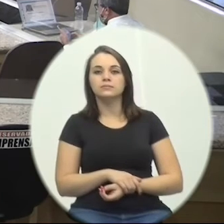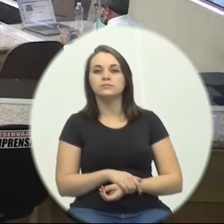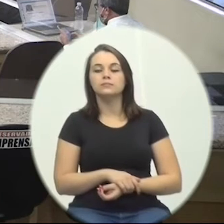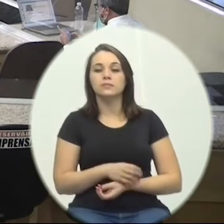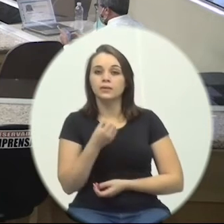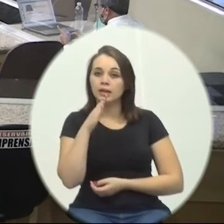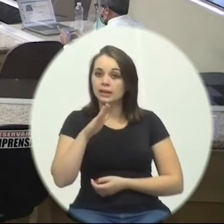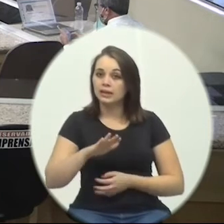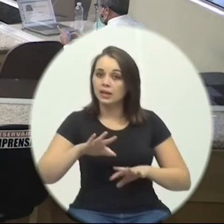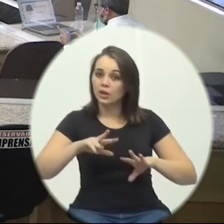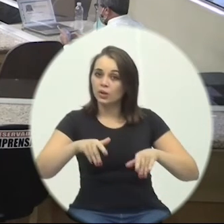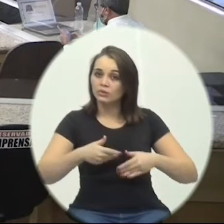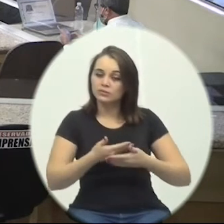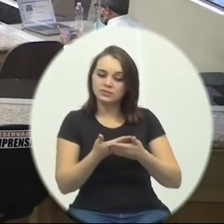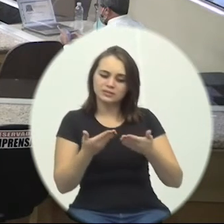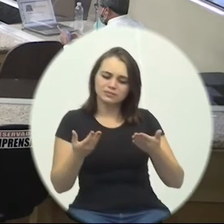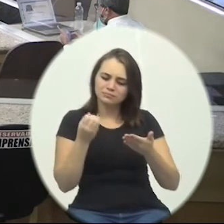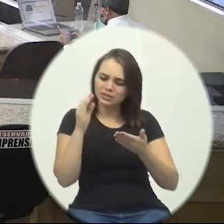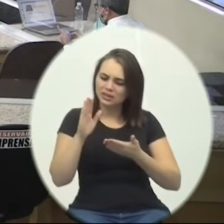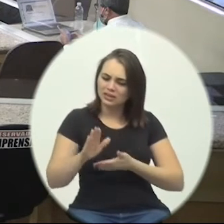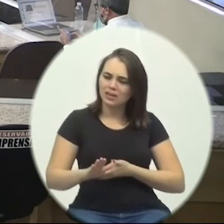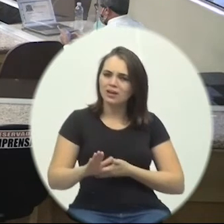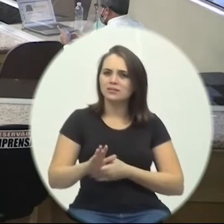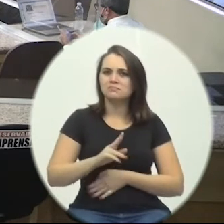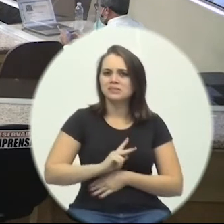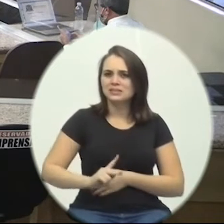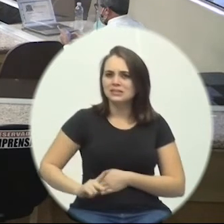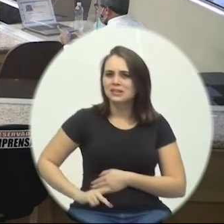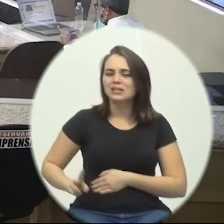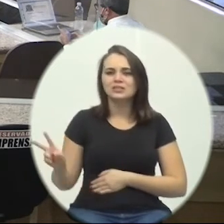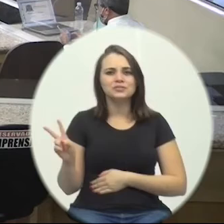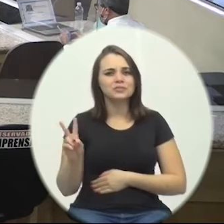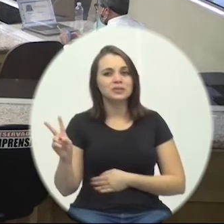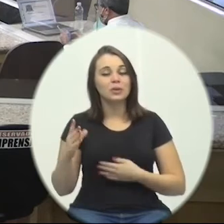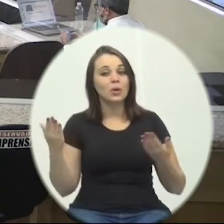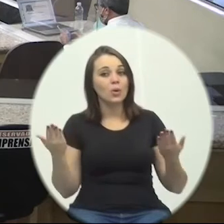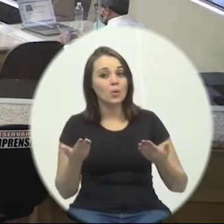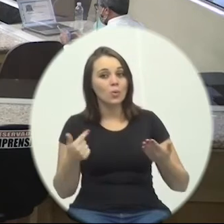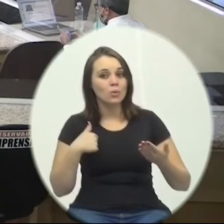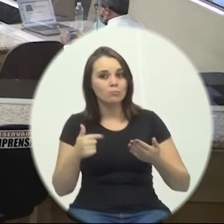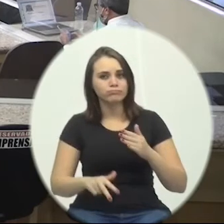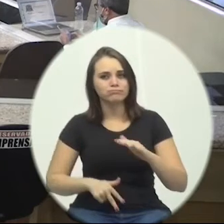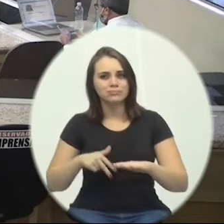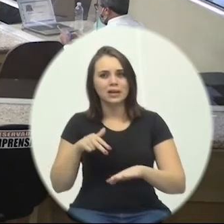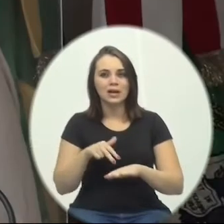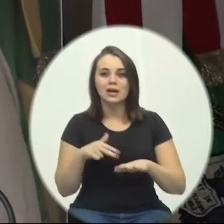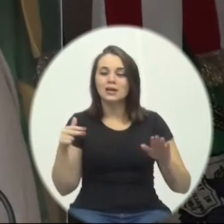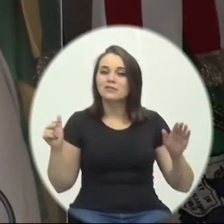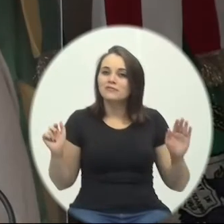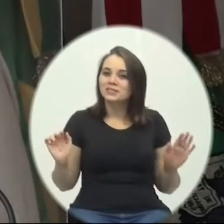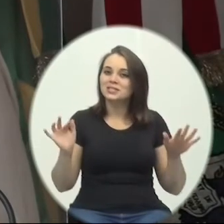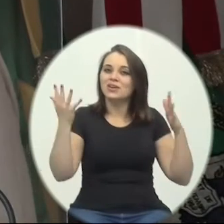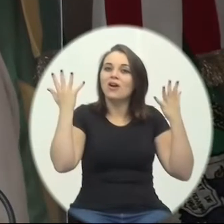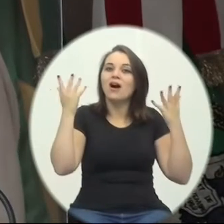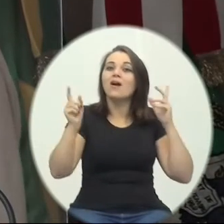Boa tarde a todos, boa tarde, presidente, vereadores e vereadoras. Hoje subo essa tribuna para celebrar a criação da